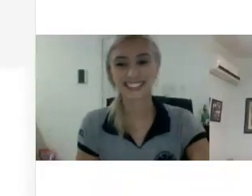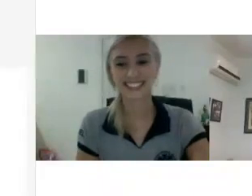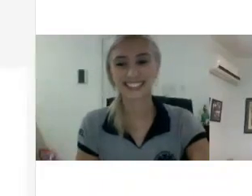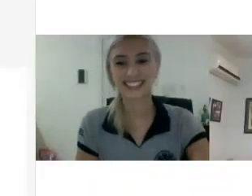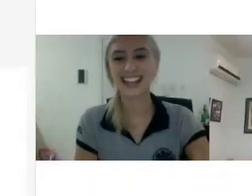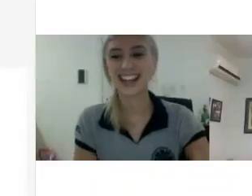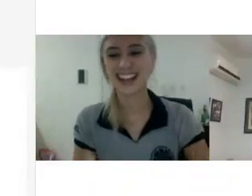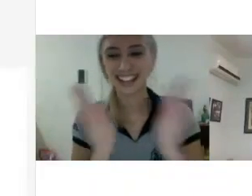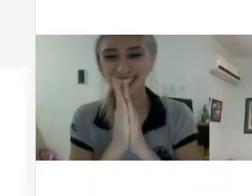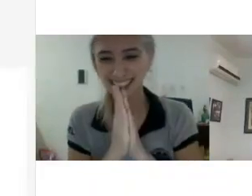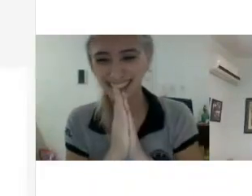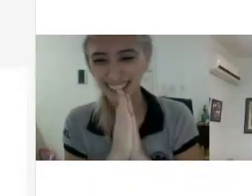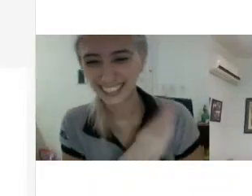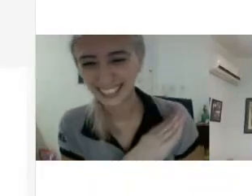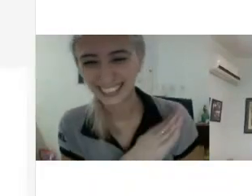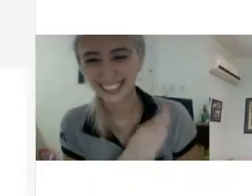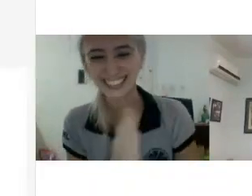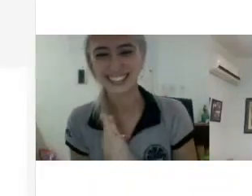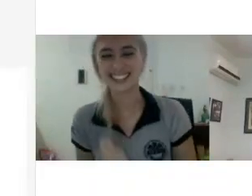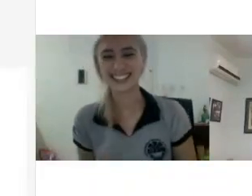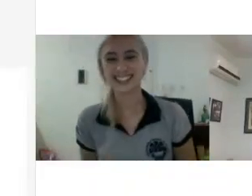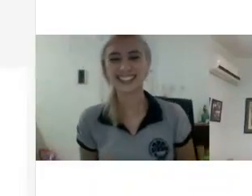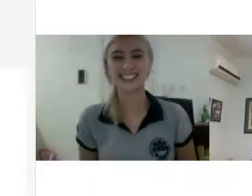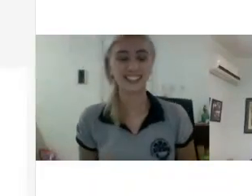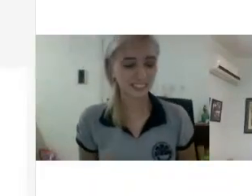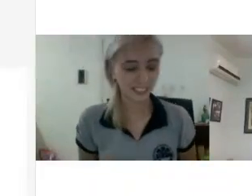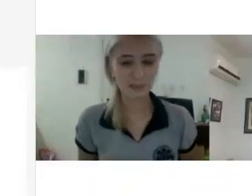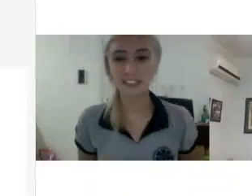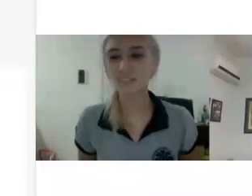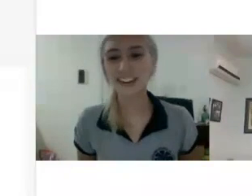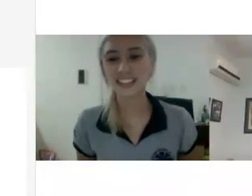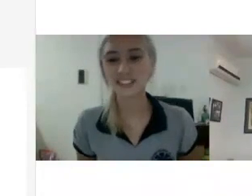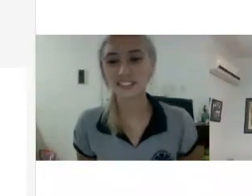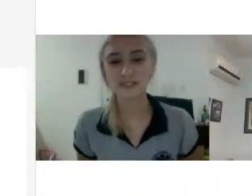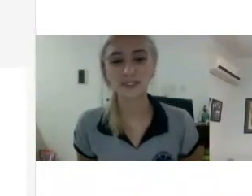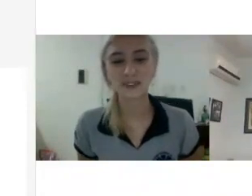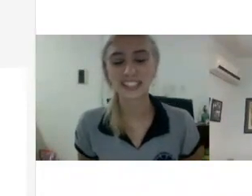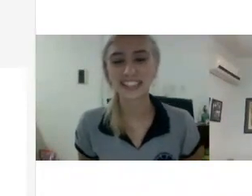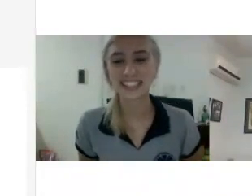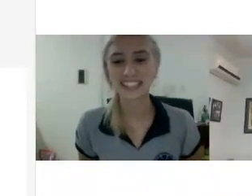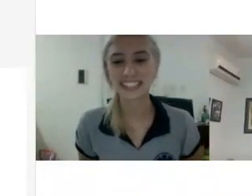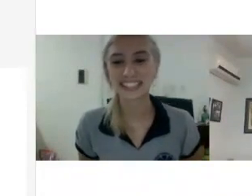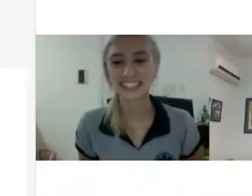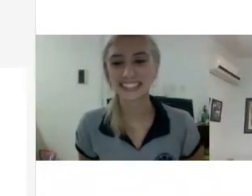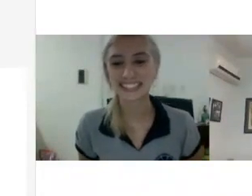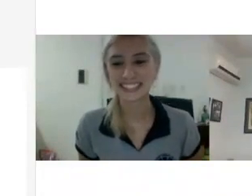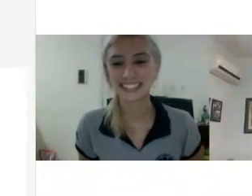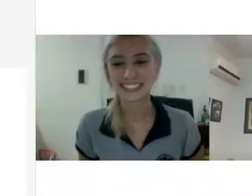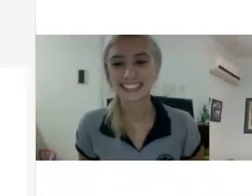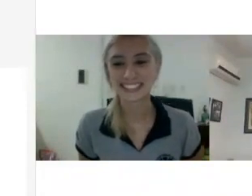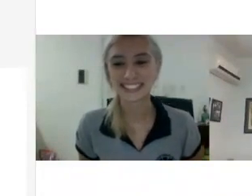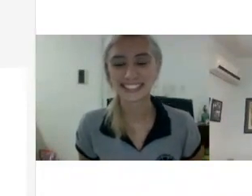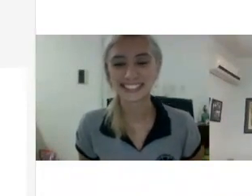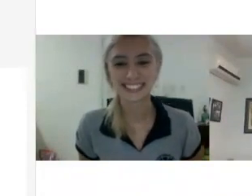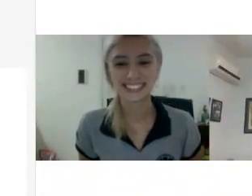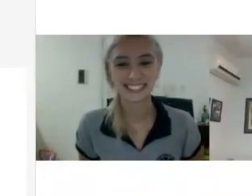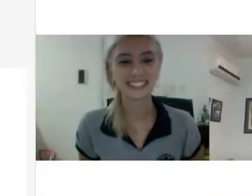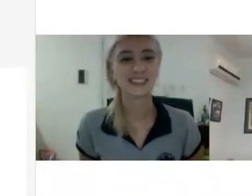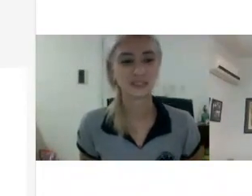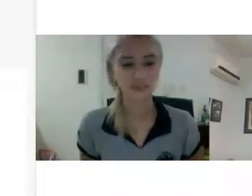contigo. Já estou estagiária. Vamos em frente, vamos, com certeza. Fazer muitas